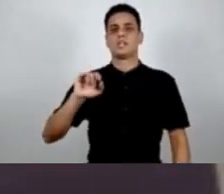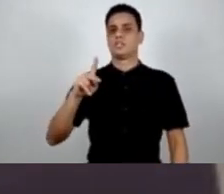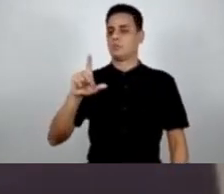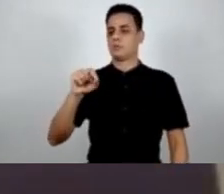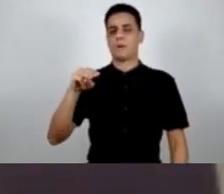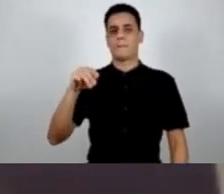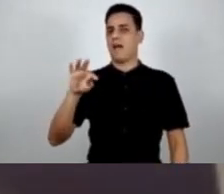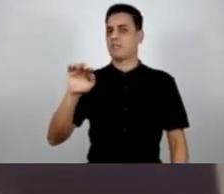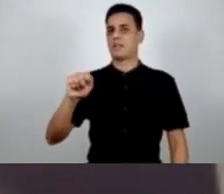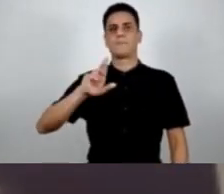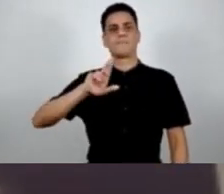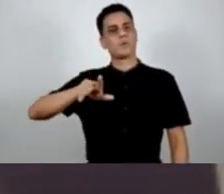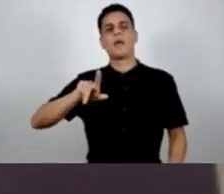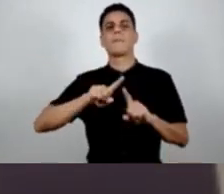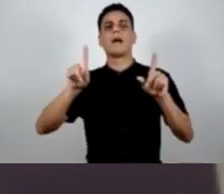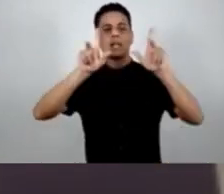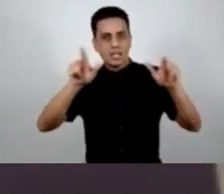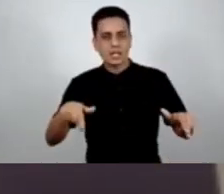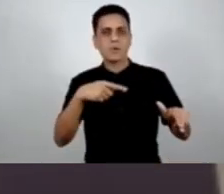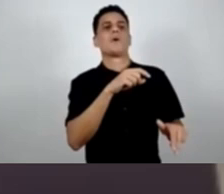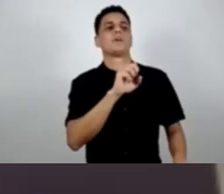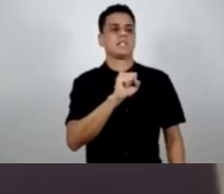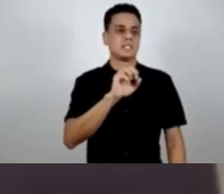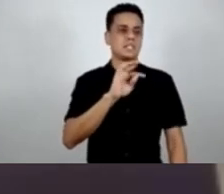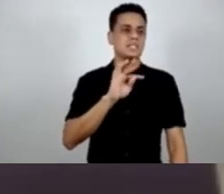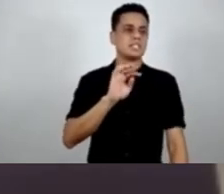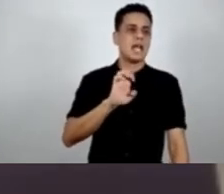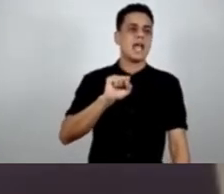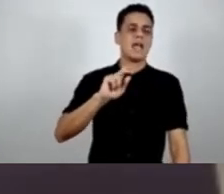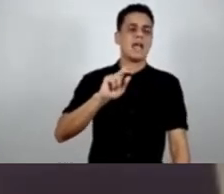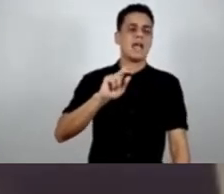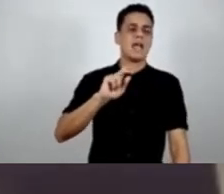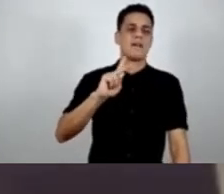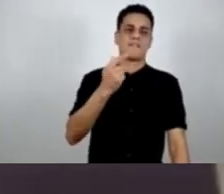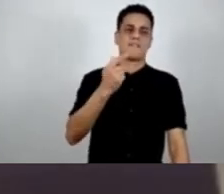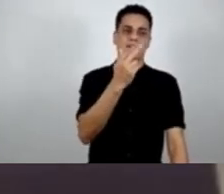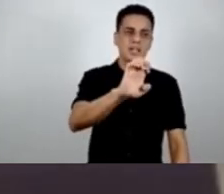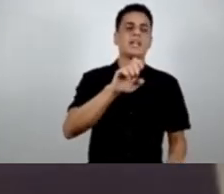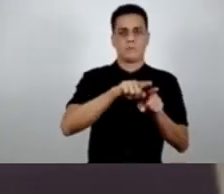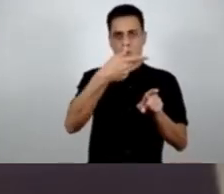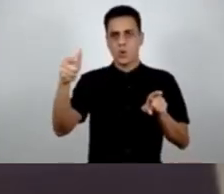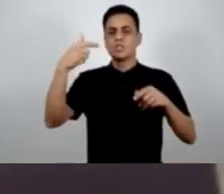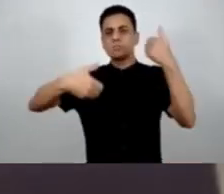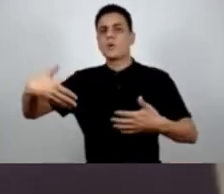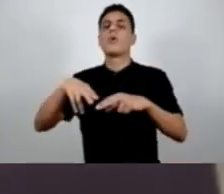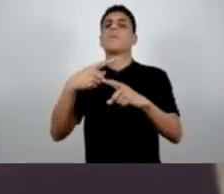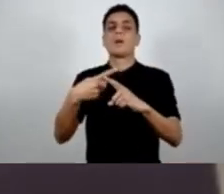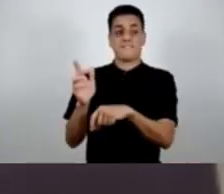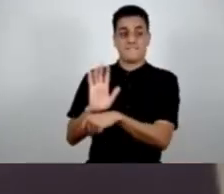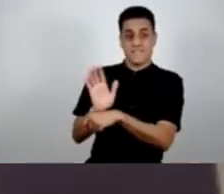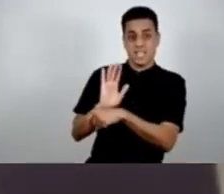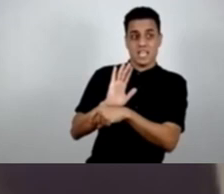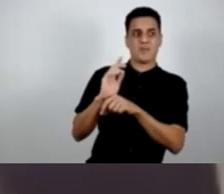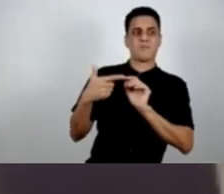Stephanie e Fernando falam, e também pelo audiovisual, por exemplo, pelos filmes brasileiros, como